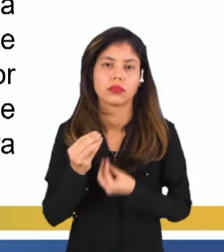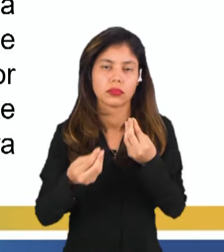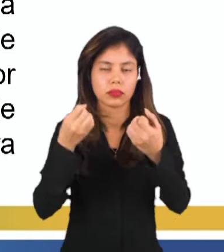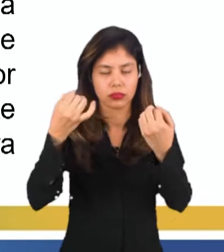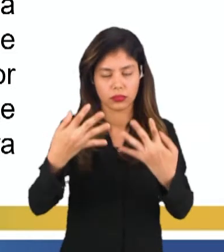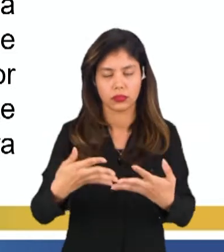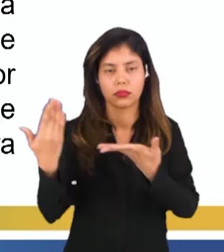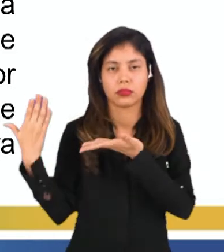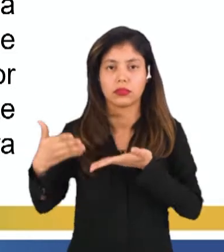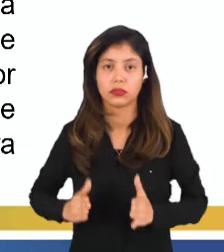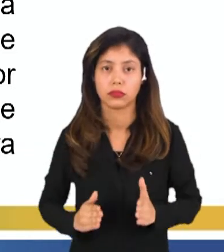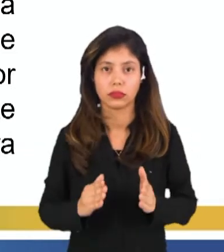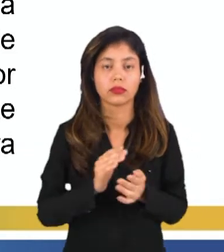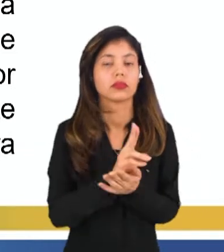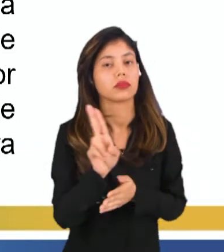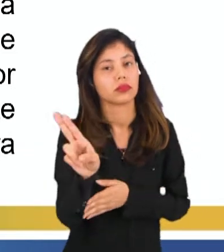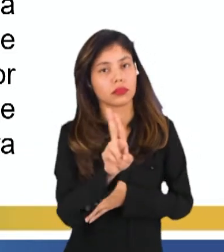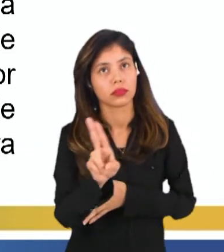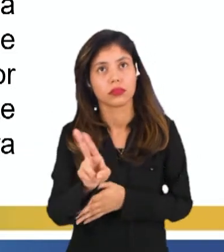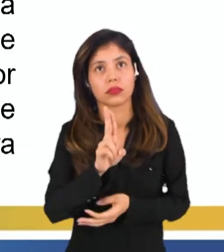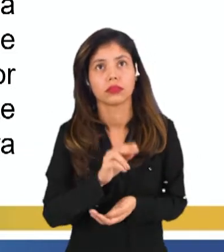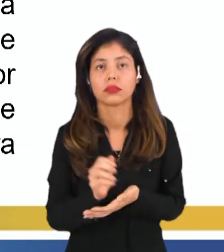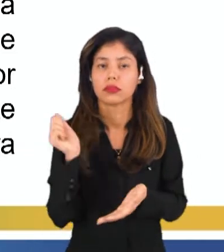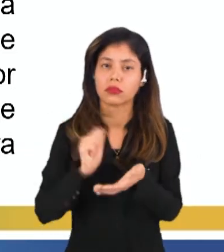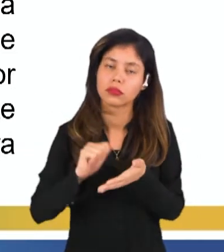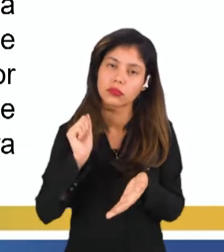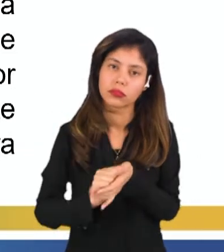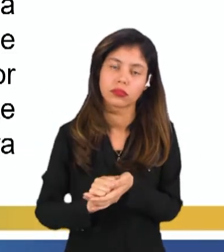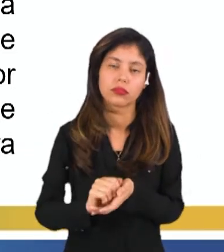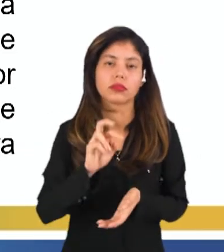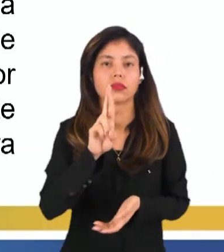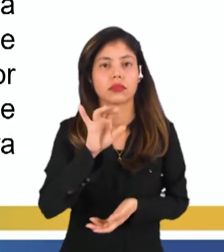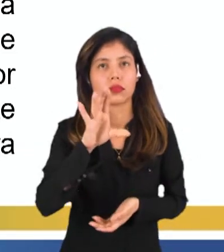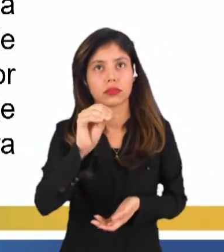ele nasceu com o nome que ele foi registrado,